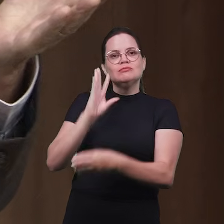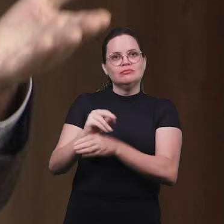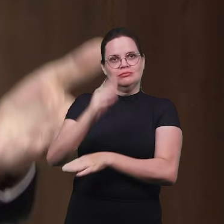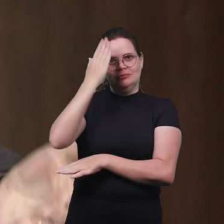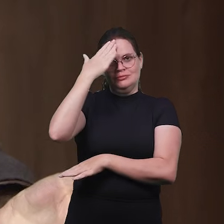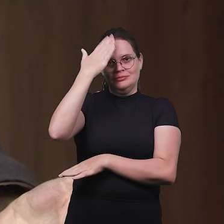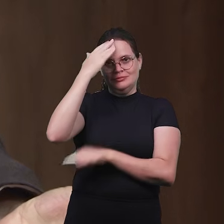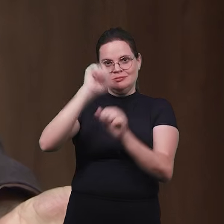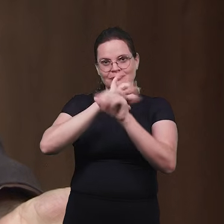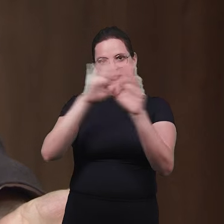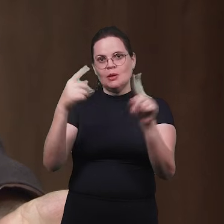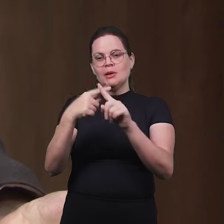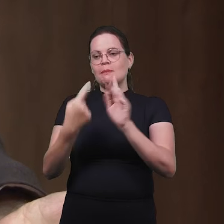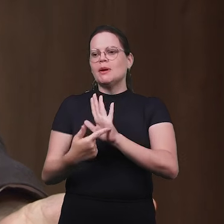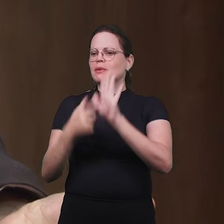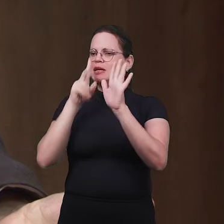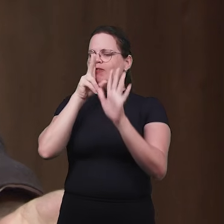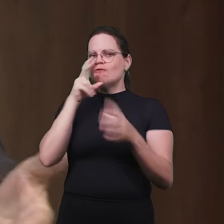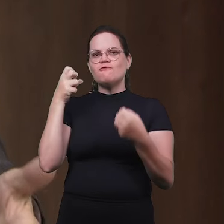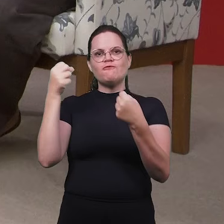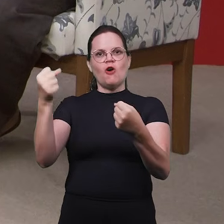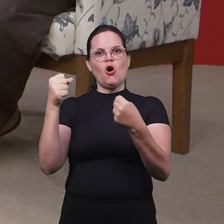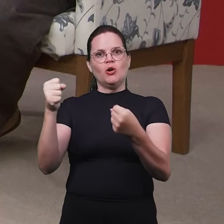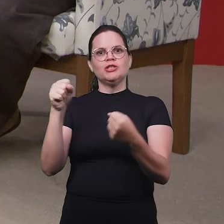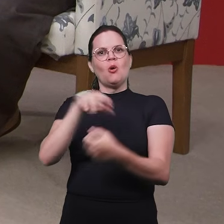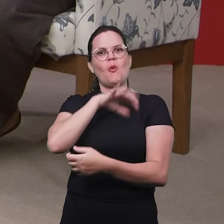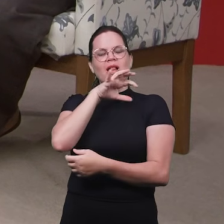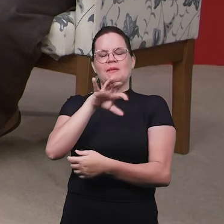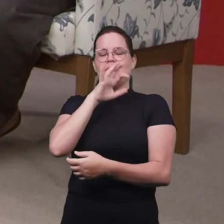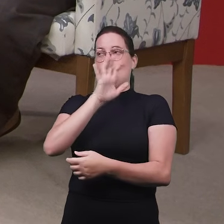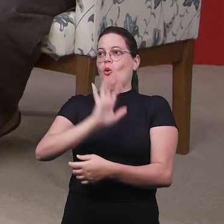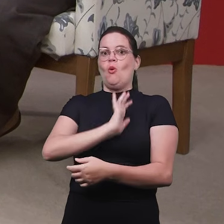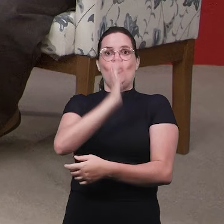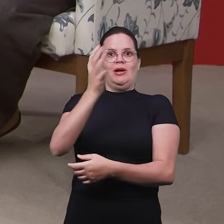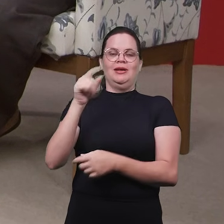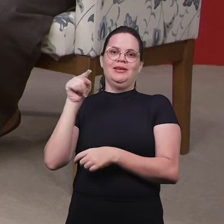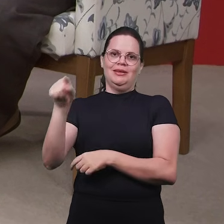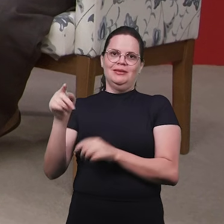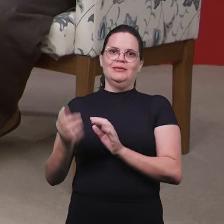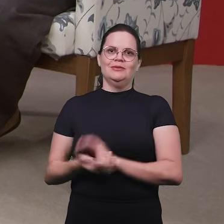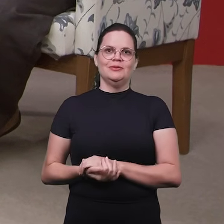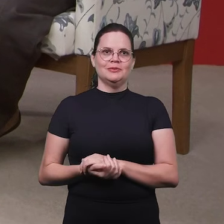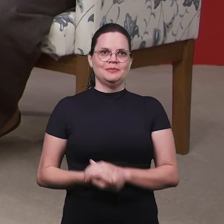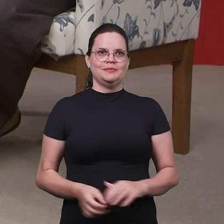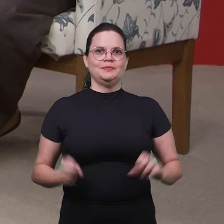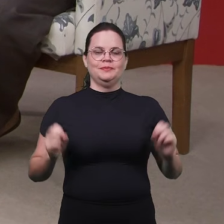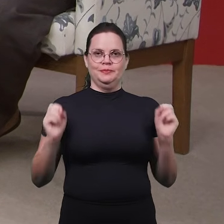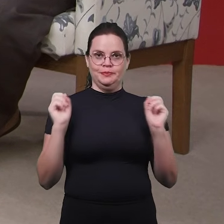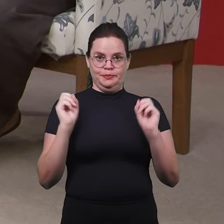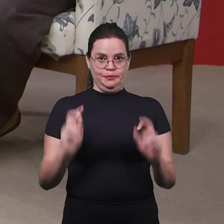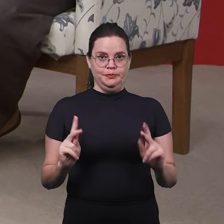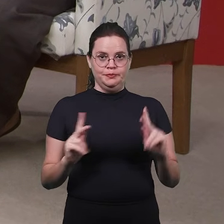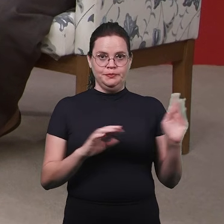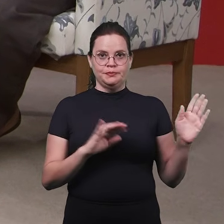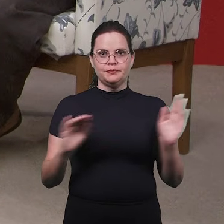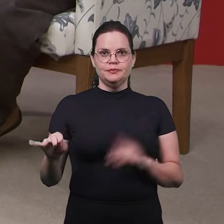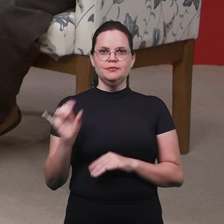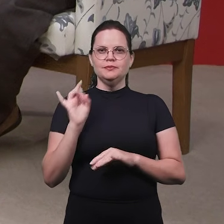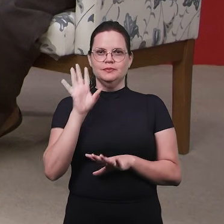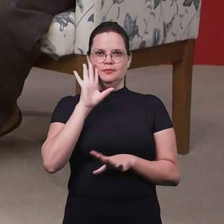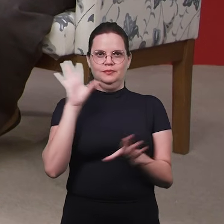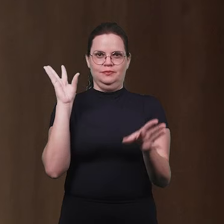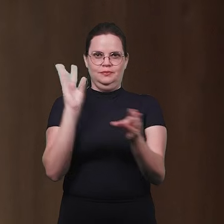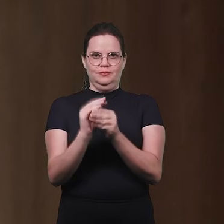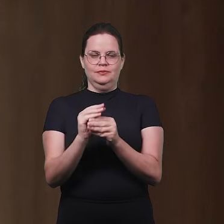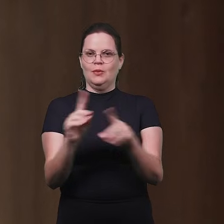ajudar a compreender. Para dizer que tem um animal forte, espantoso e terrível. Não é? Perfeitamente. Então,